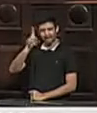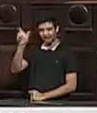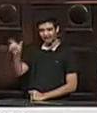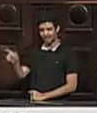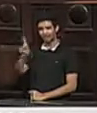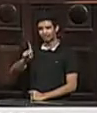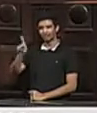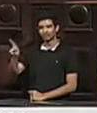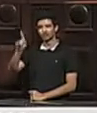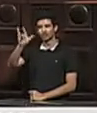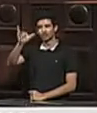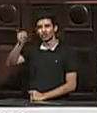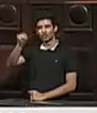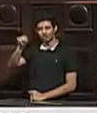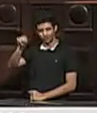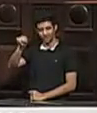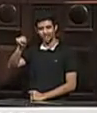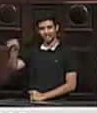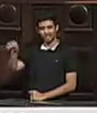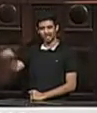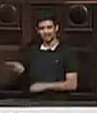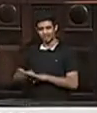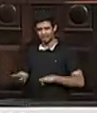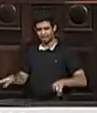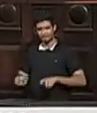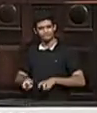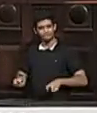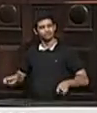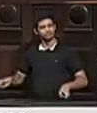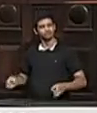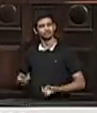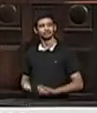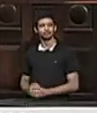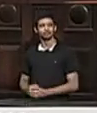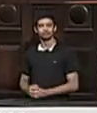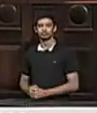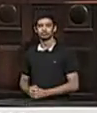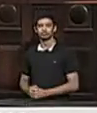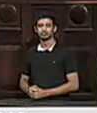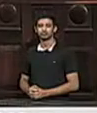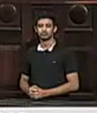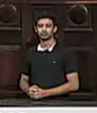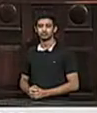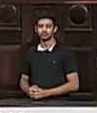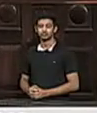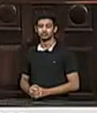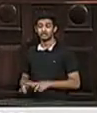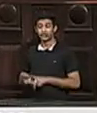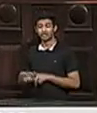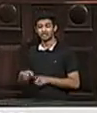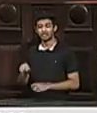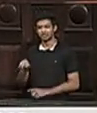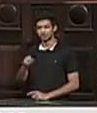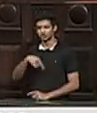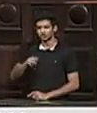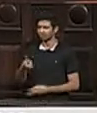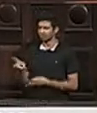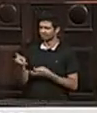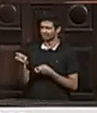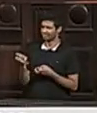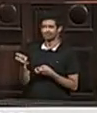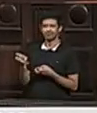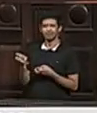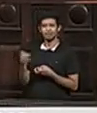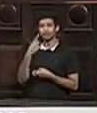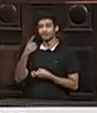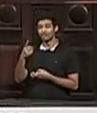UENF, fez parte da mesa. Se olharmos também o descaso que se tem com a